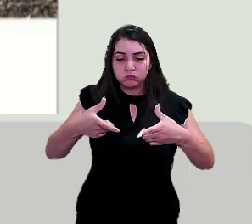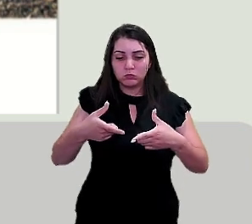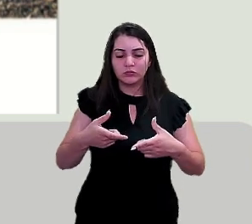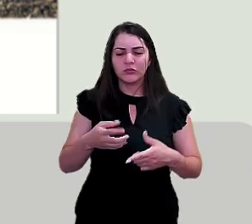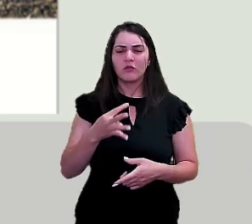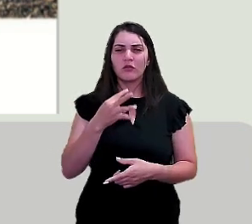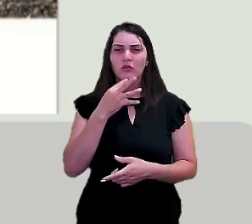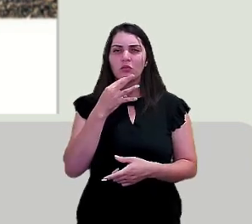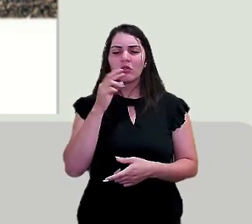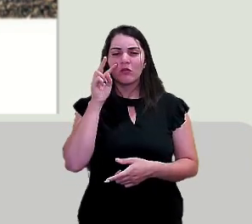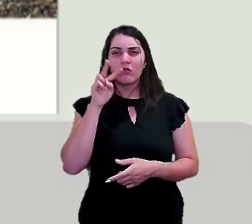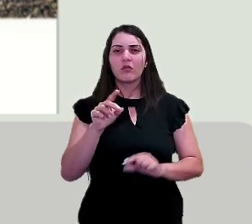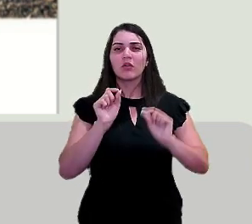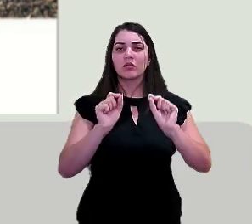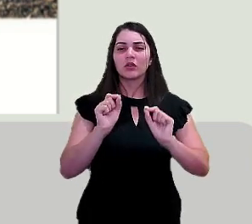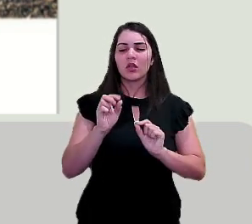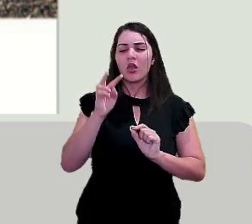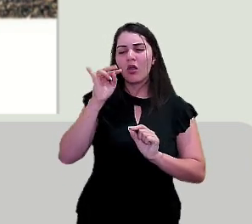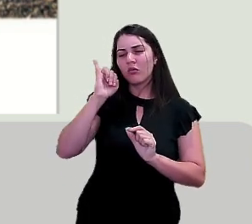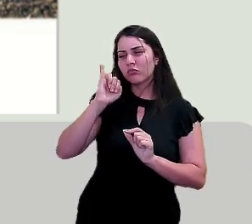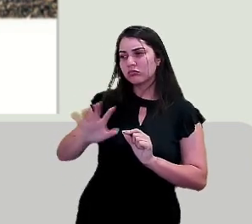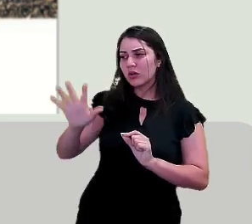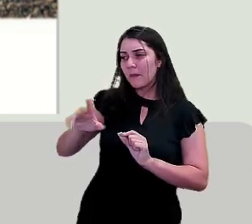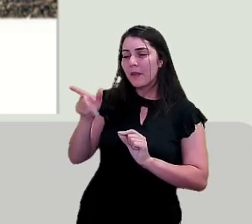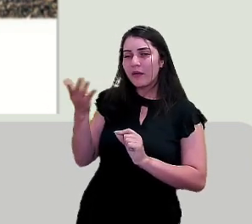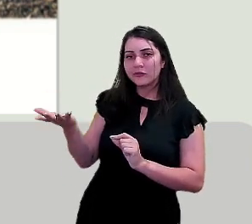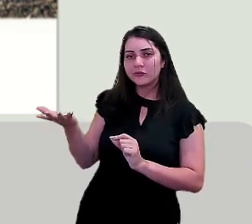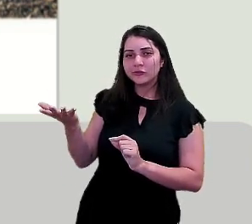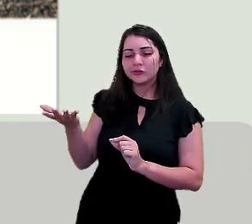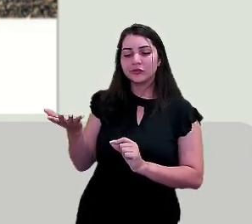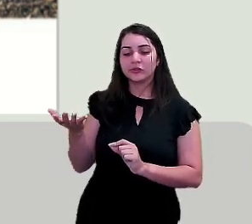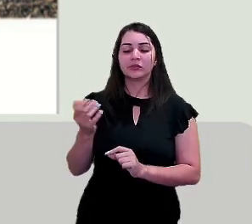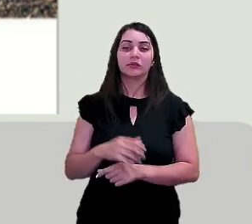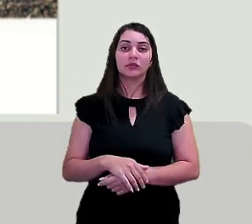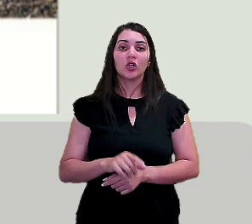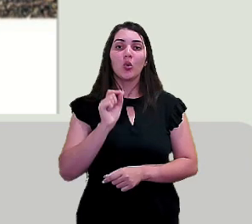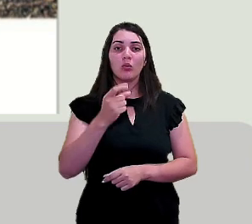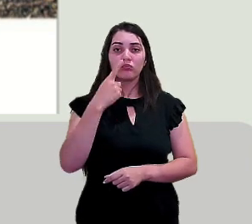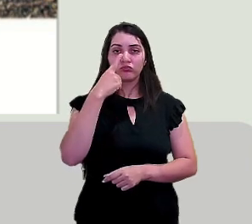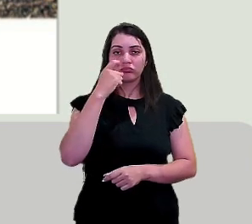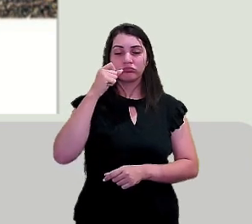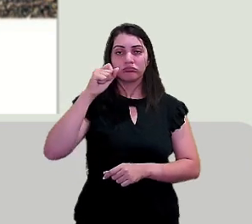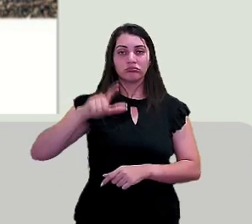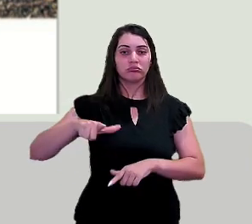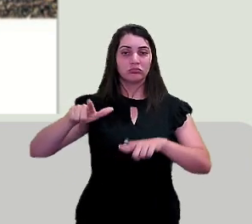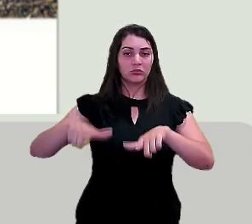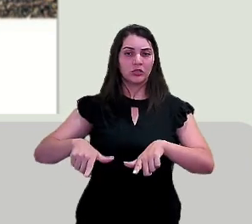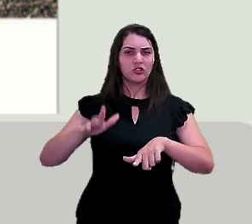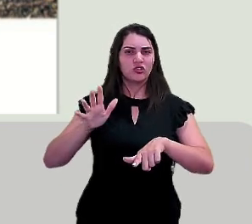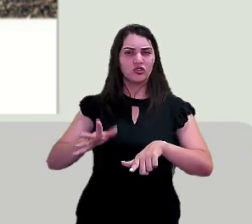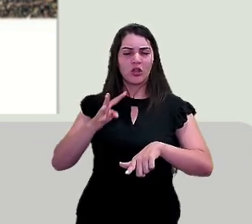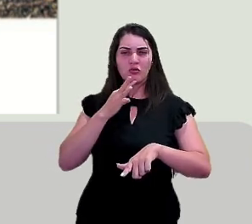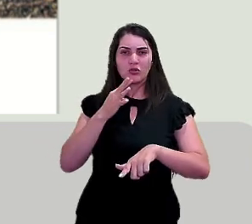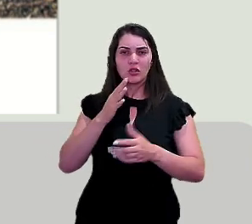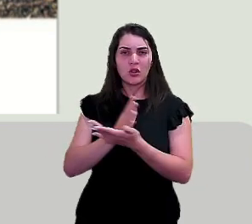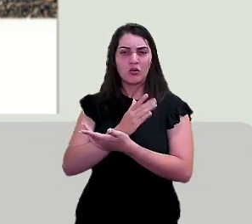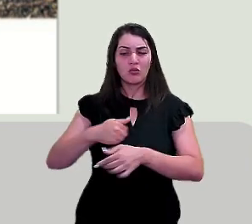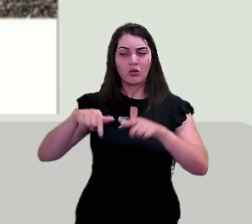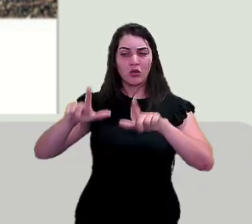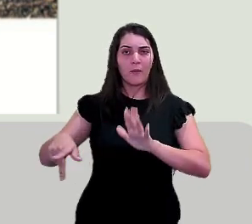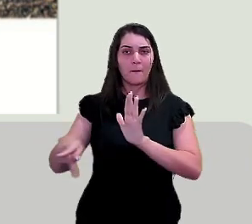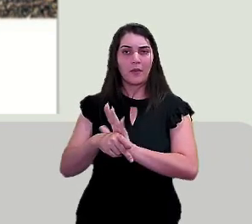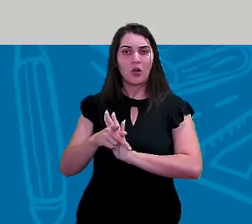né? Vamos ver. Olha só essa imagem aí do lado. Lixão. Vocês já conheceram algum lixão? Ou